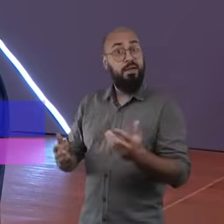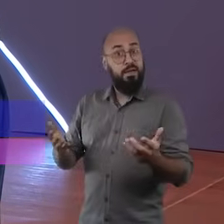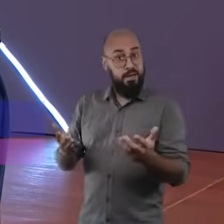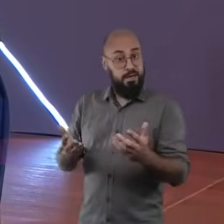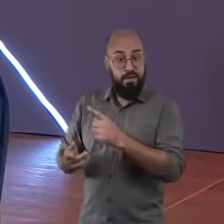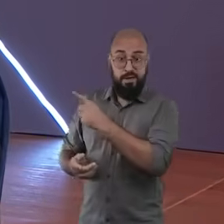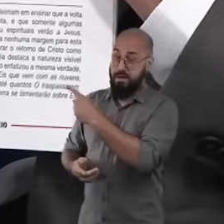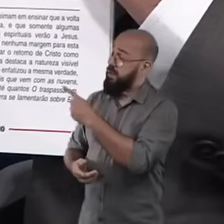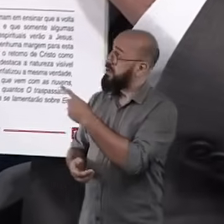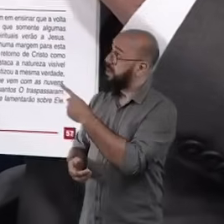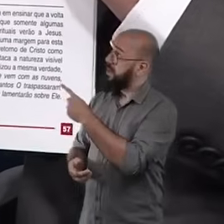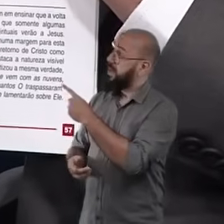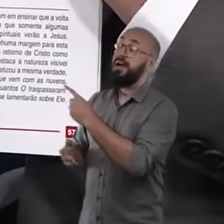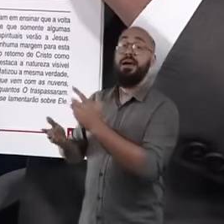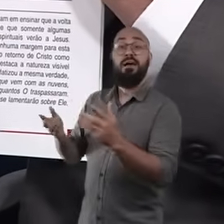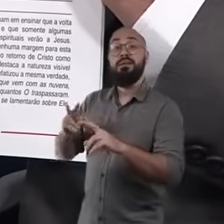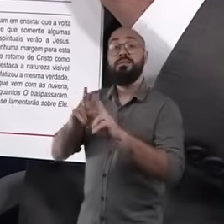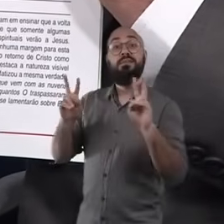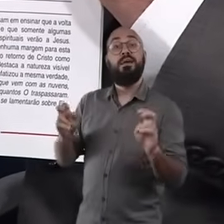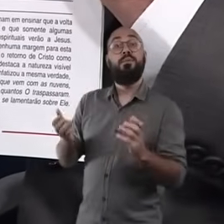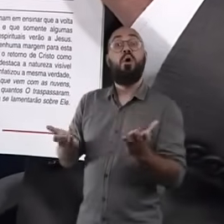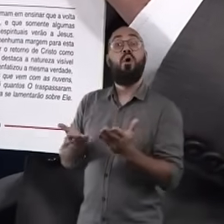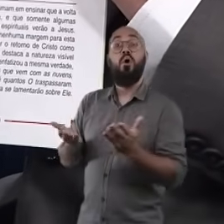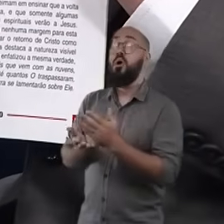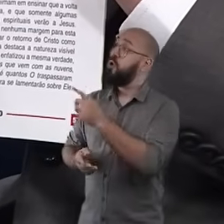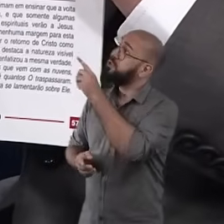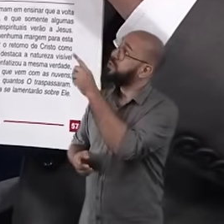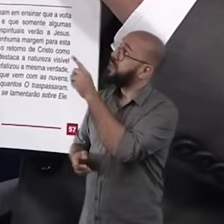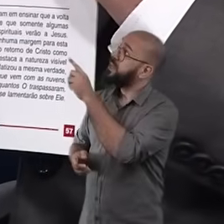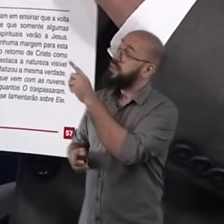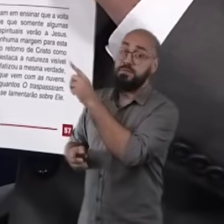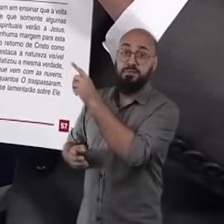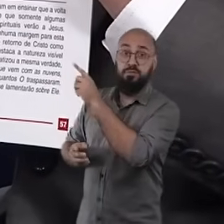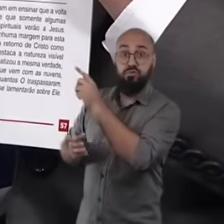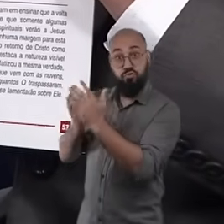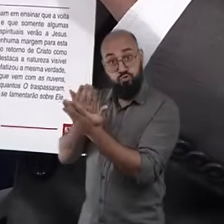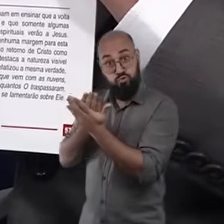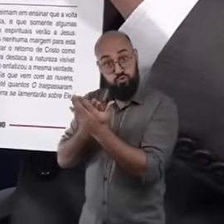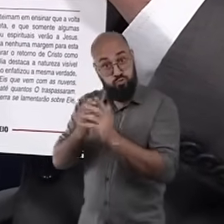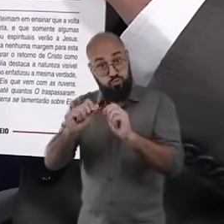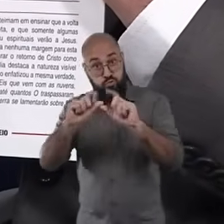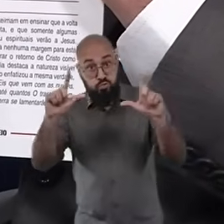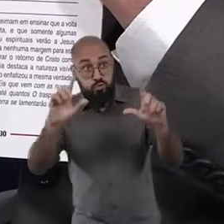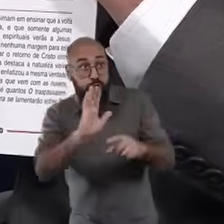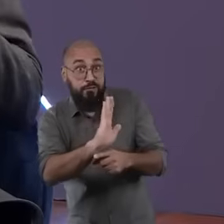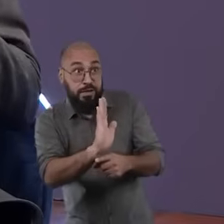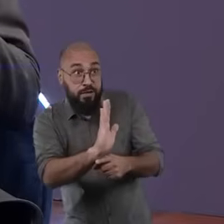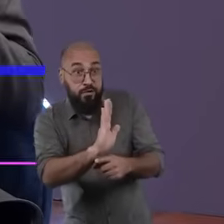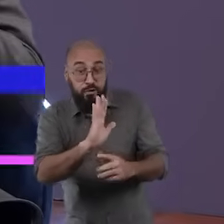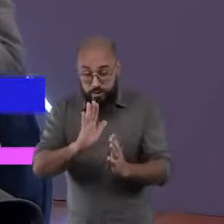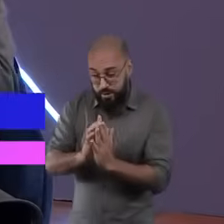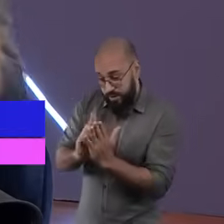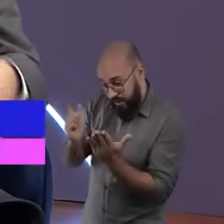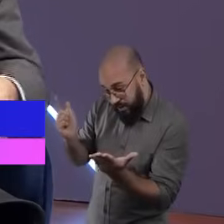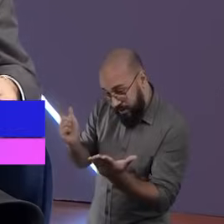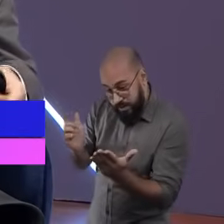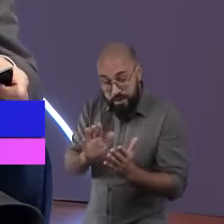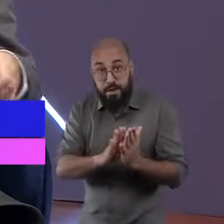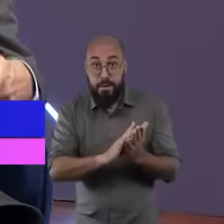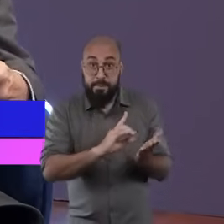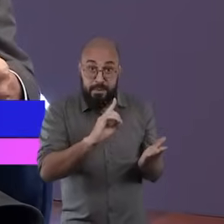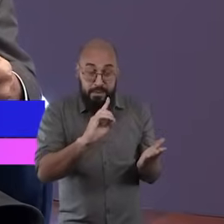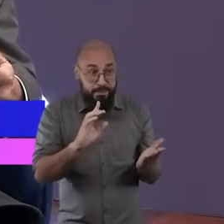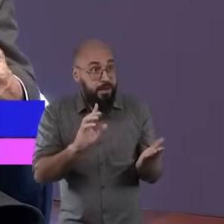hoje no programa Arena do Futuro. E você tem então aqui uma complementação que vai ser muito importante para que você tenha